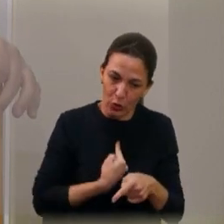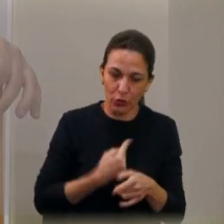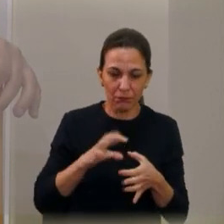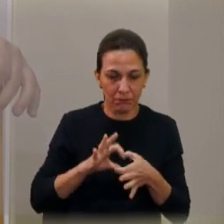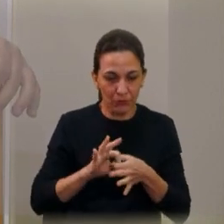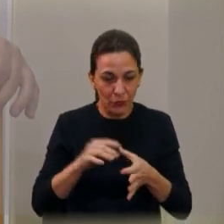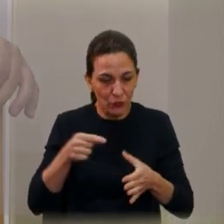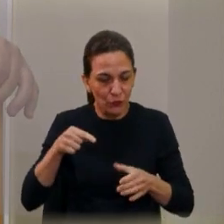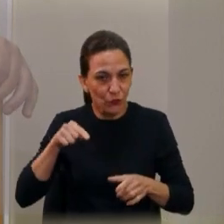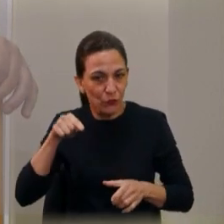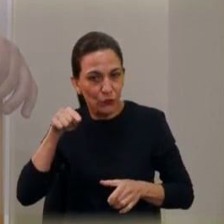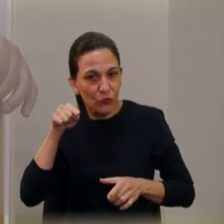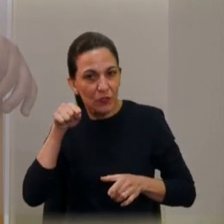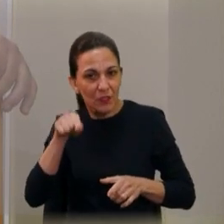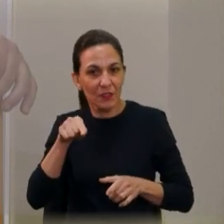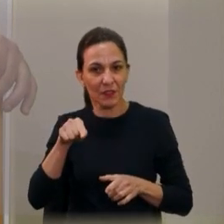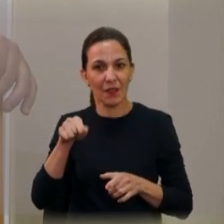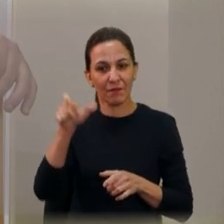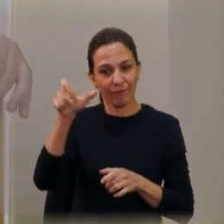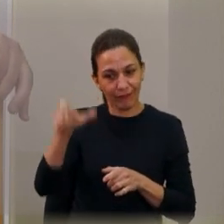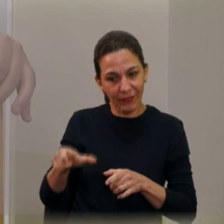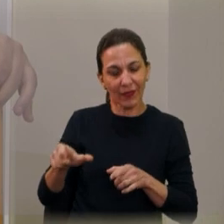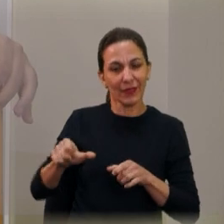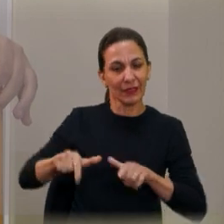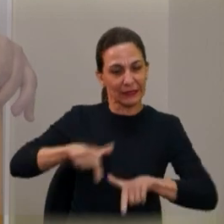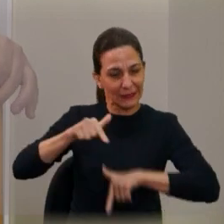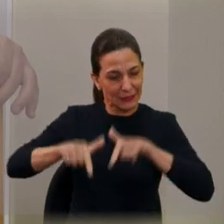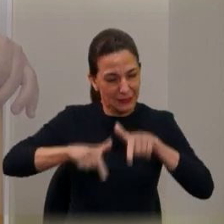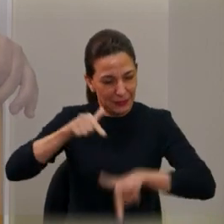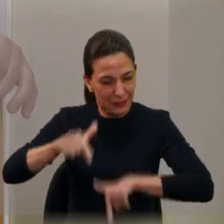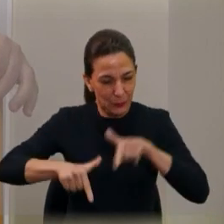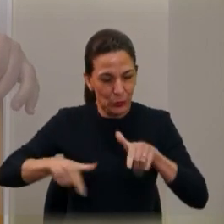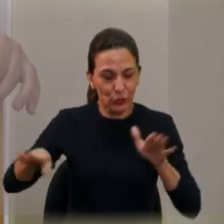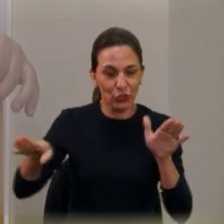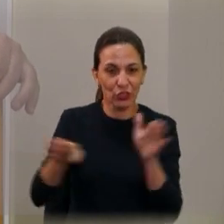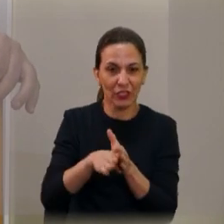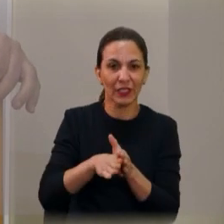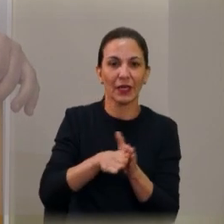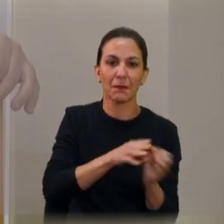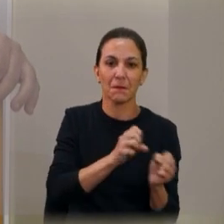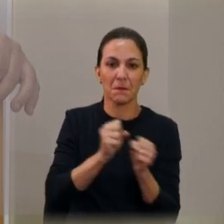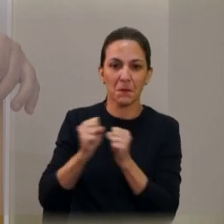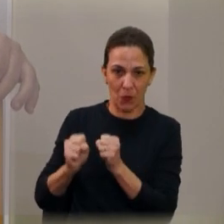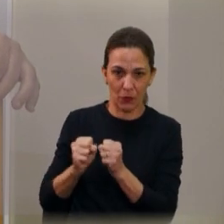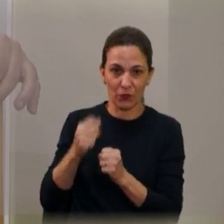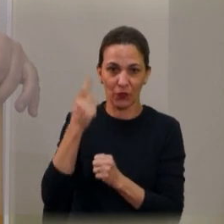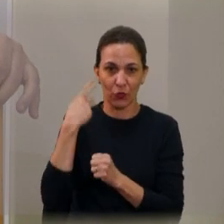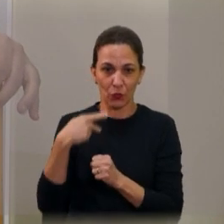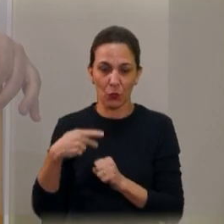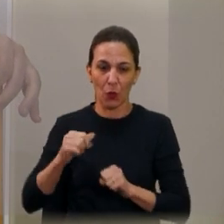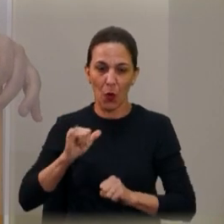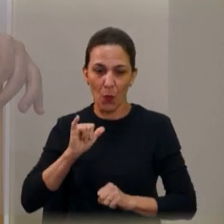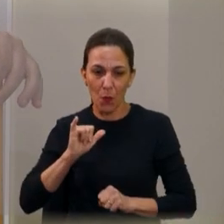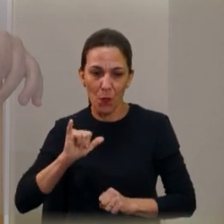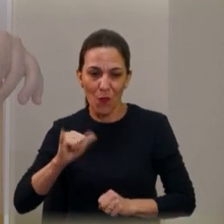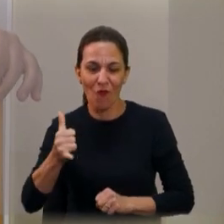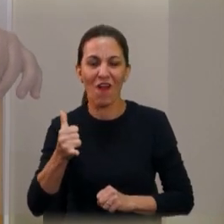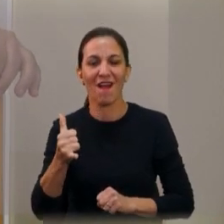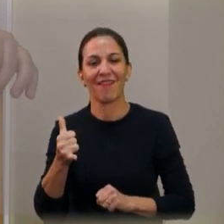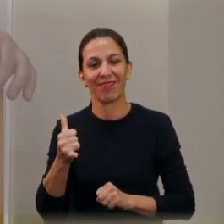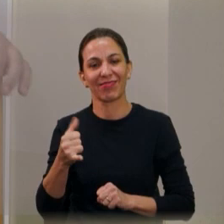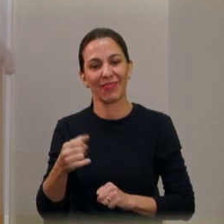batalhou muito Trabalhou muito para Araraquara para chegar aqui então desfrute nesse momento aproveita mostra para Araraquara